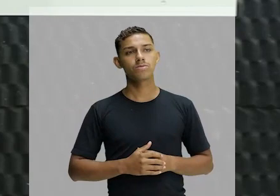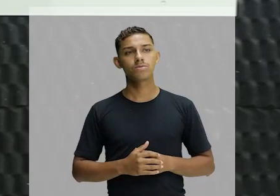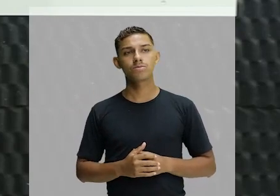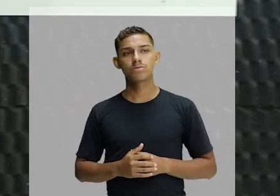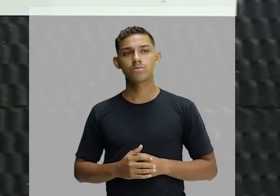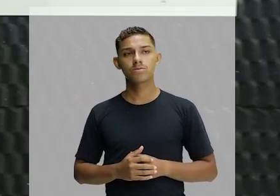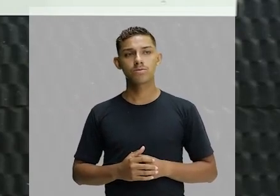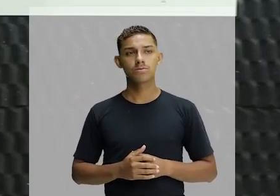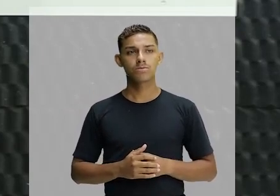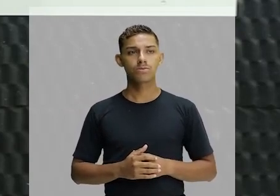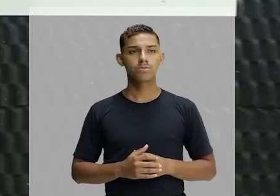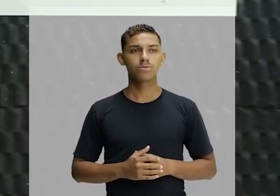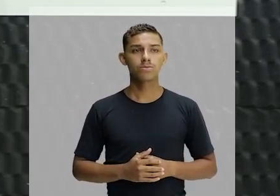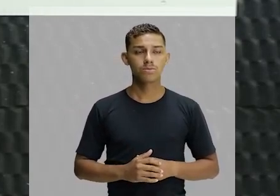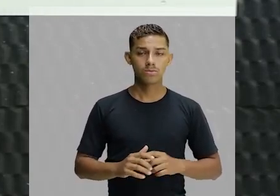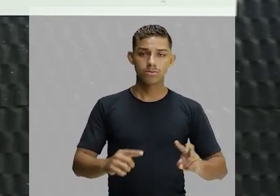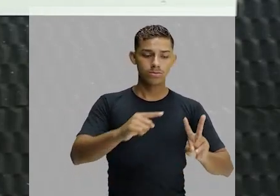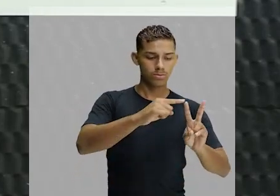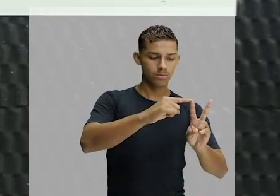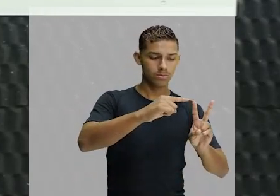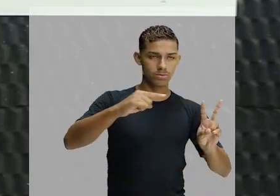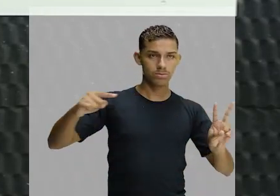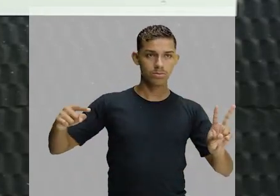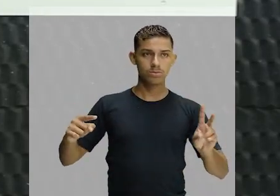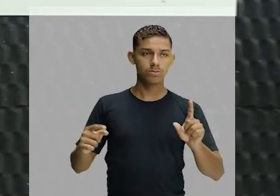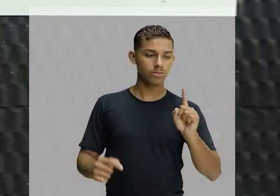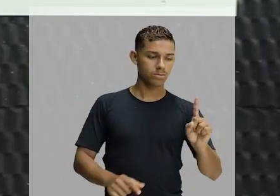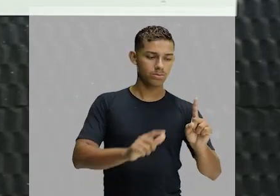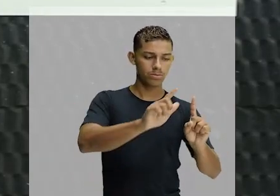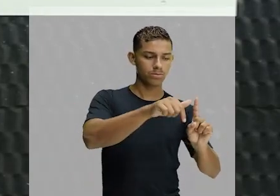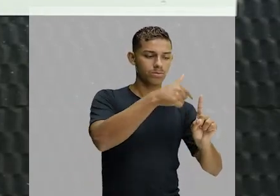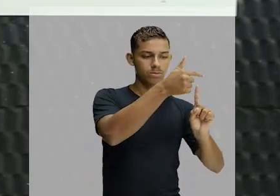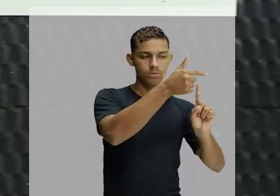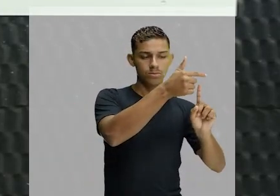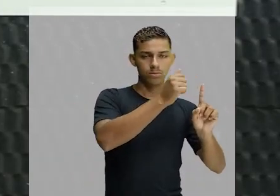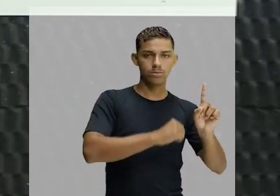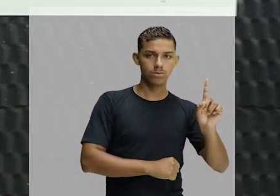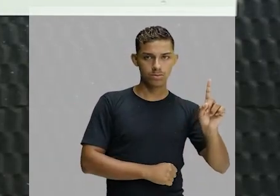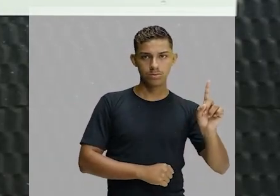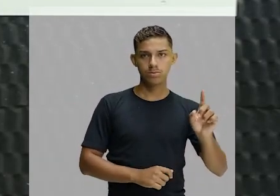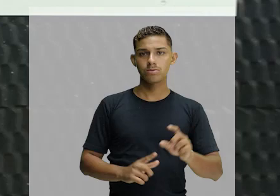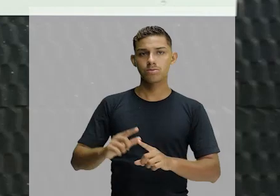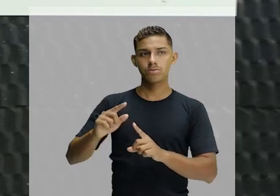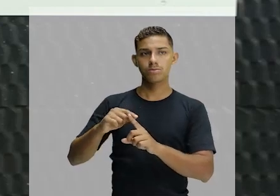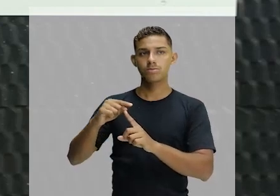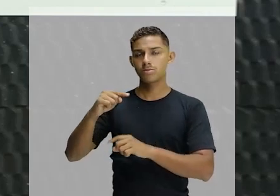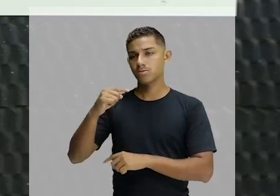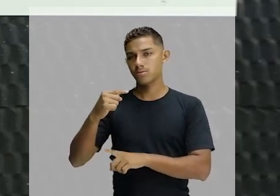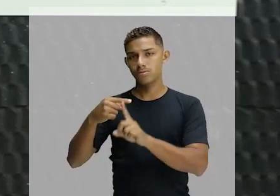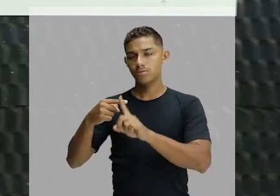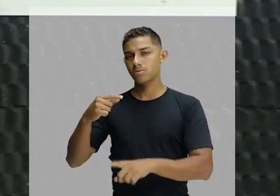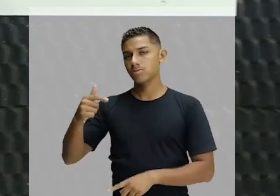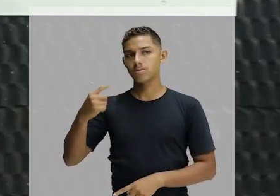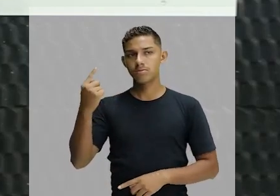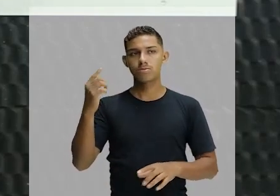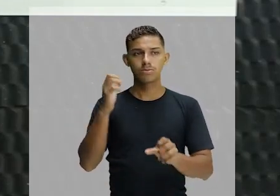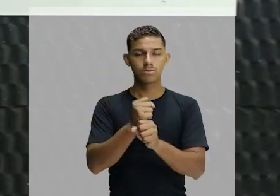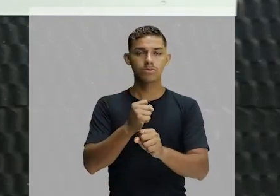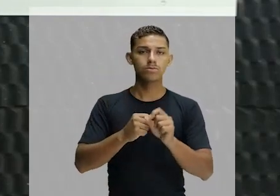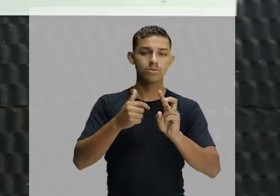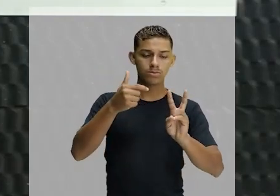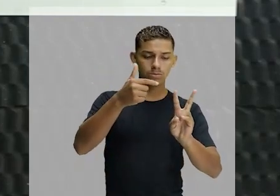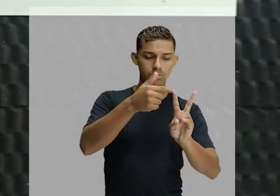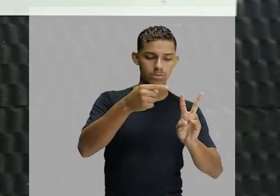quadrada de 2. Porque 1 ao quadrado é 1, 1 ao quadrado é 1, 1 mais 1, 2. Então, você vai